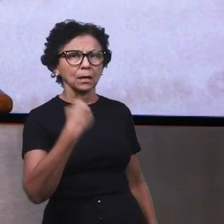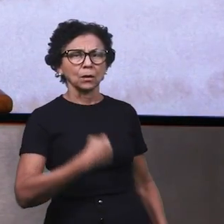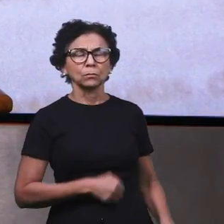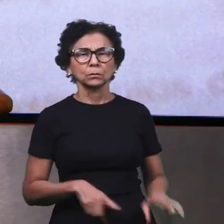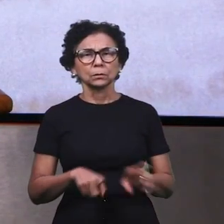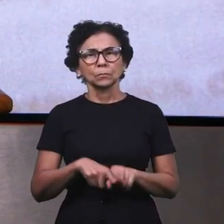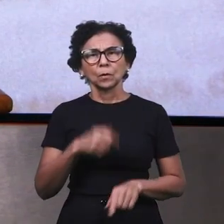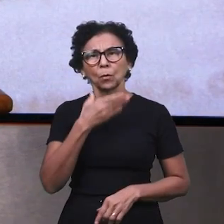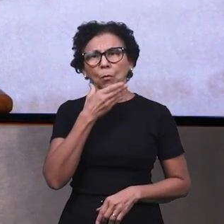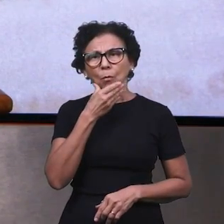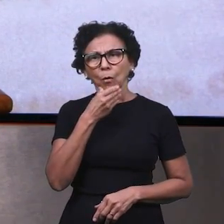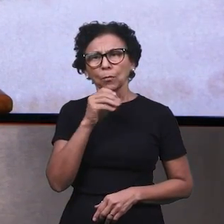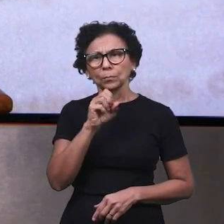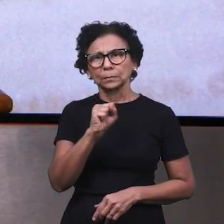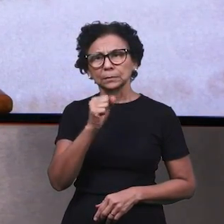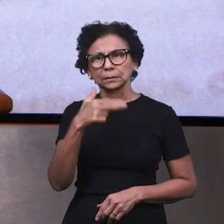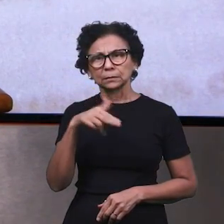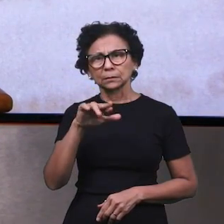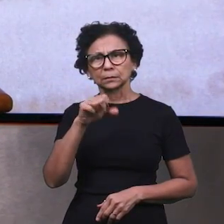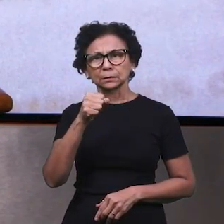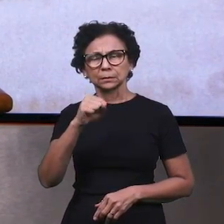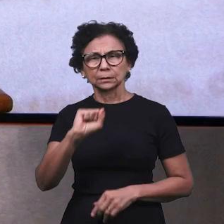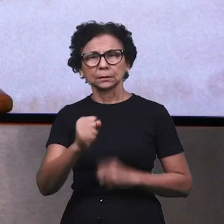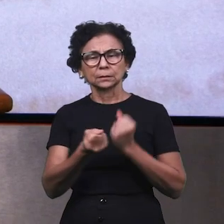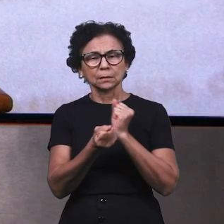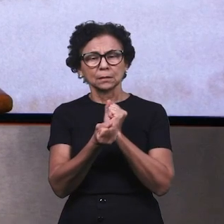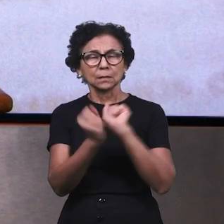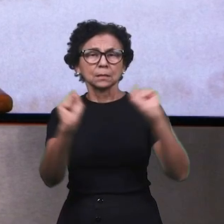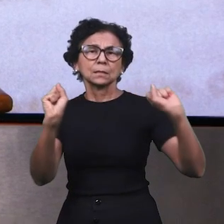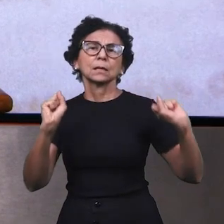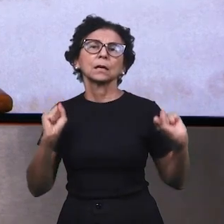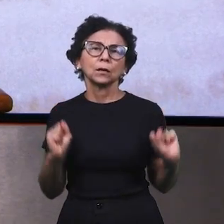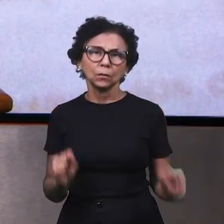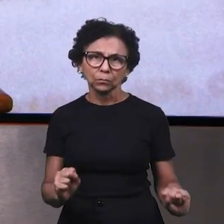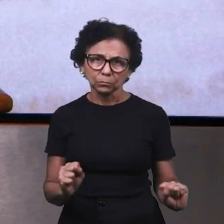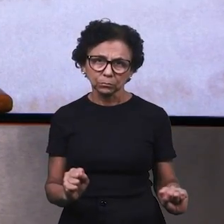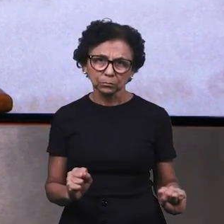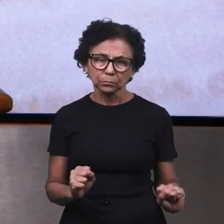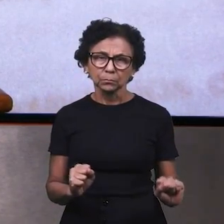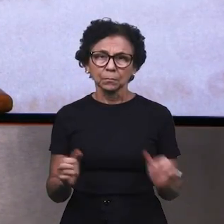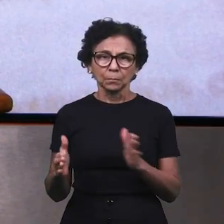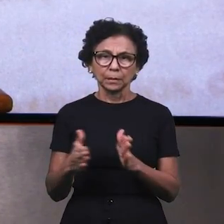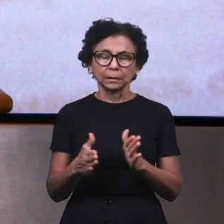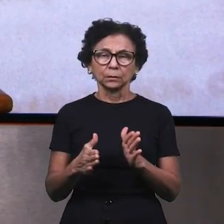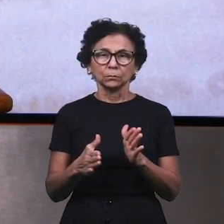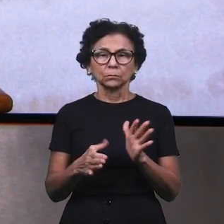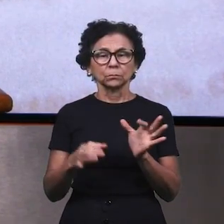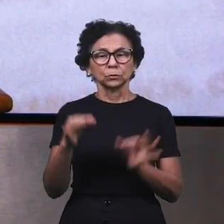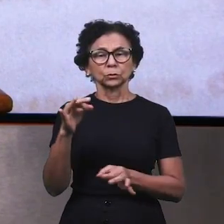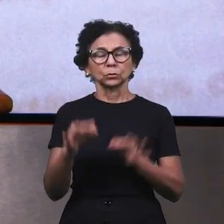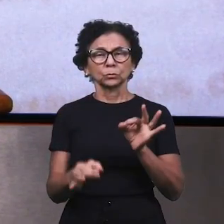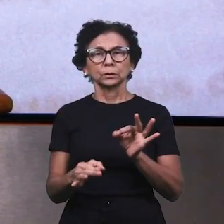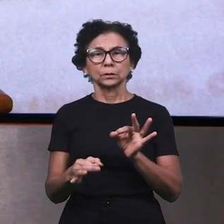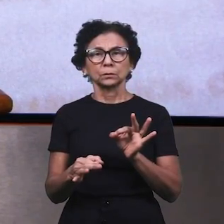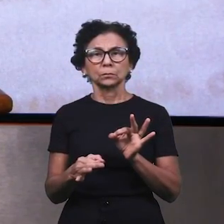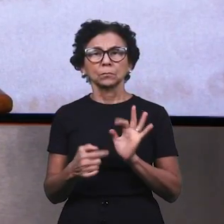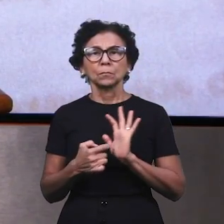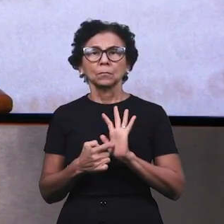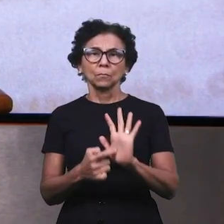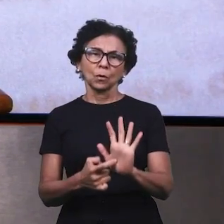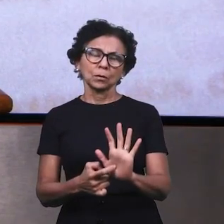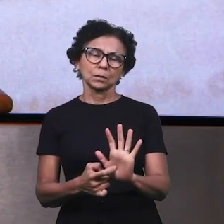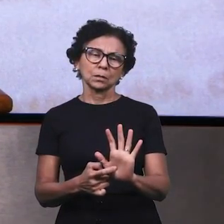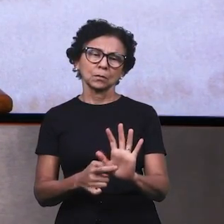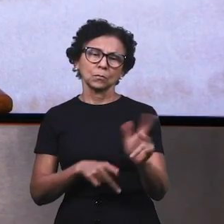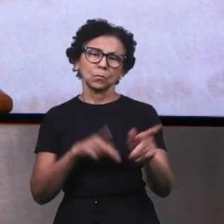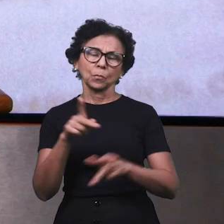travadas por Israel no tempo dos juízes mostram um povo totalmente despreparado para